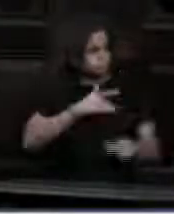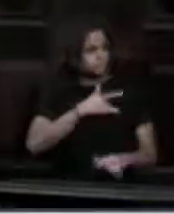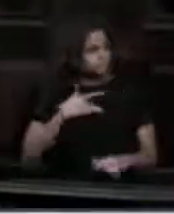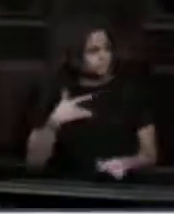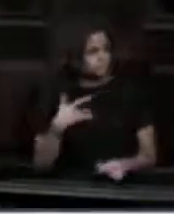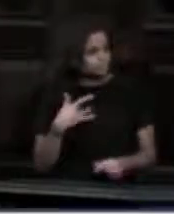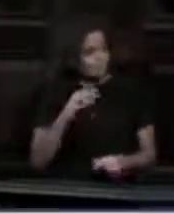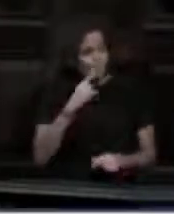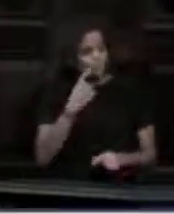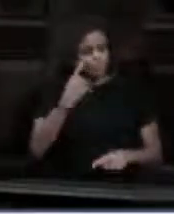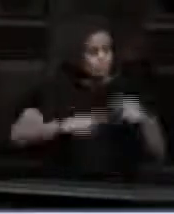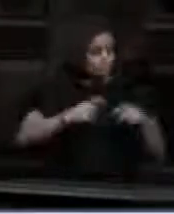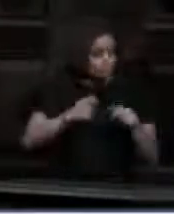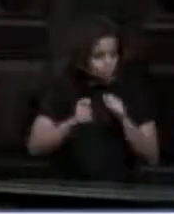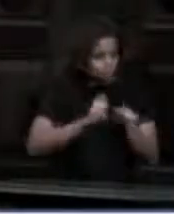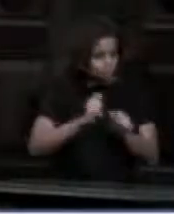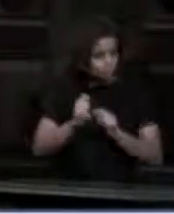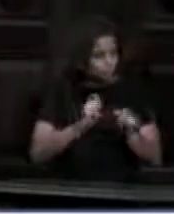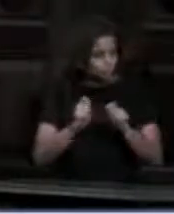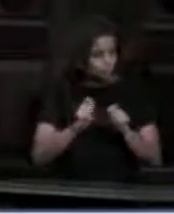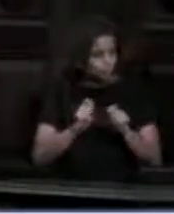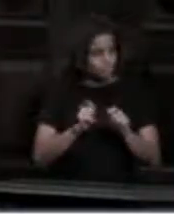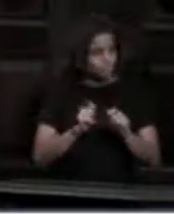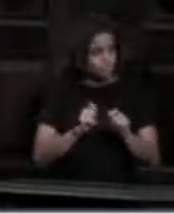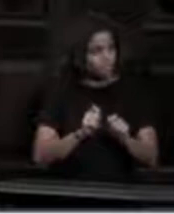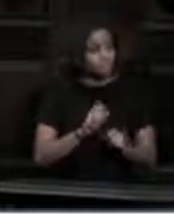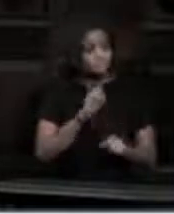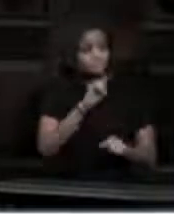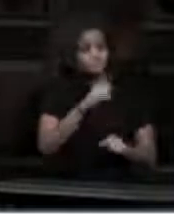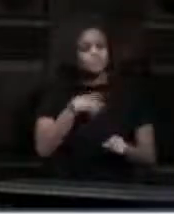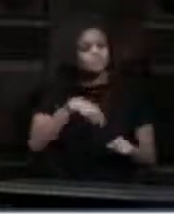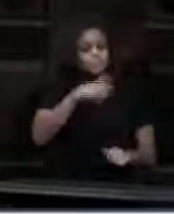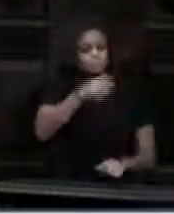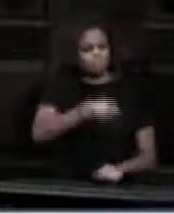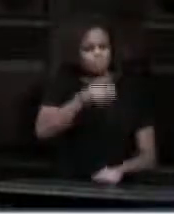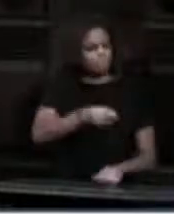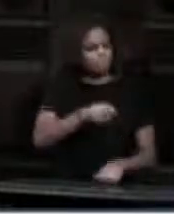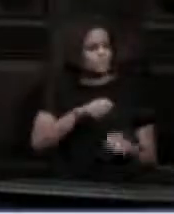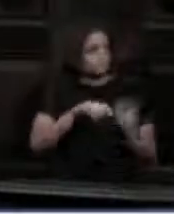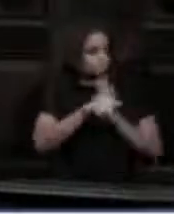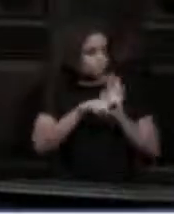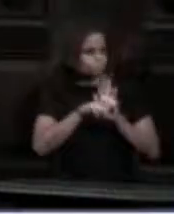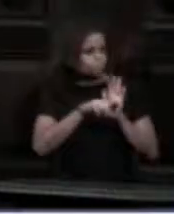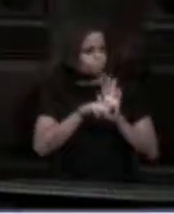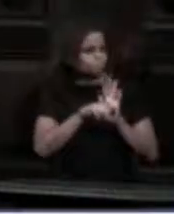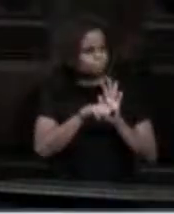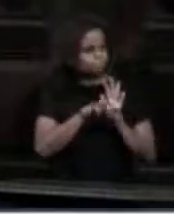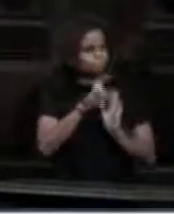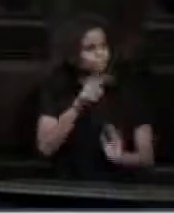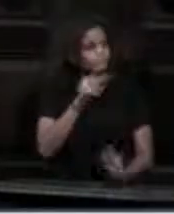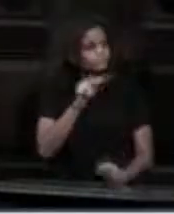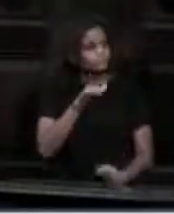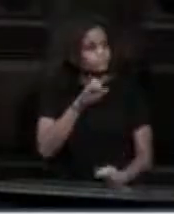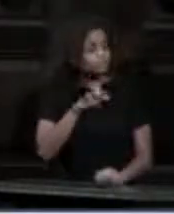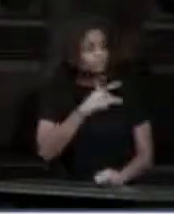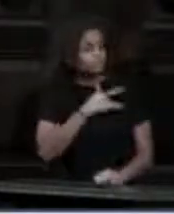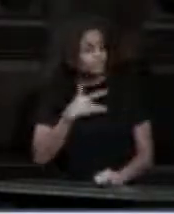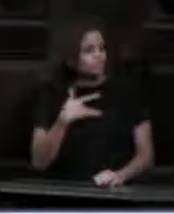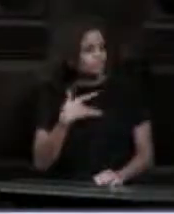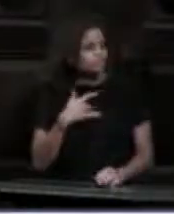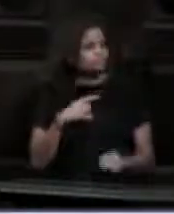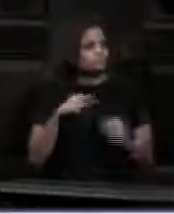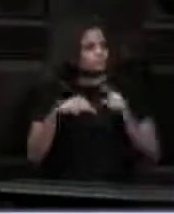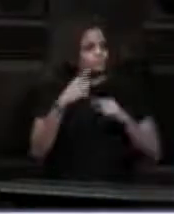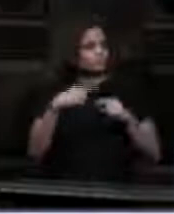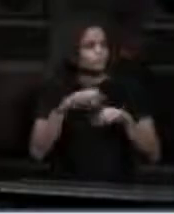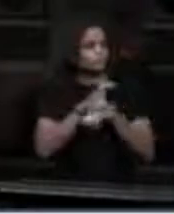quando impõe a submissão a exames, ela se choca com princípios constitucionais da garantia do